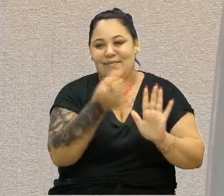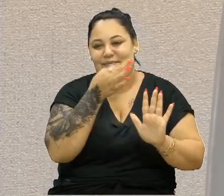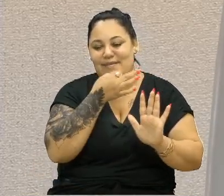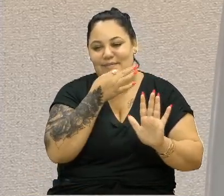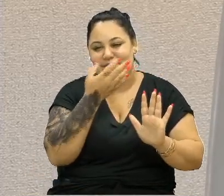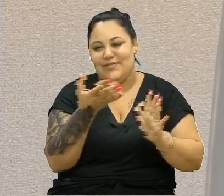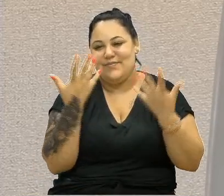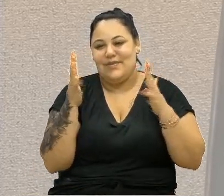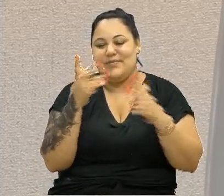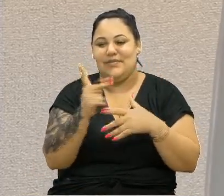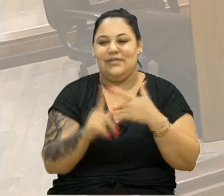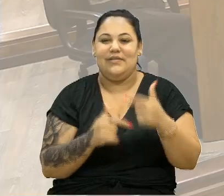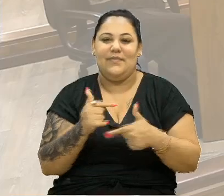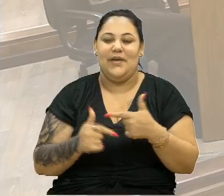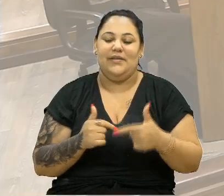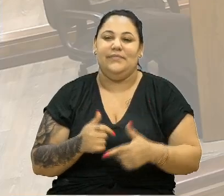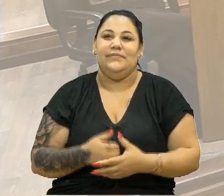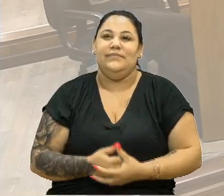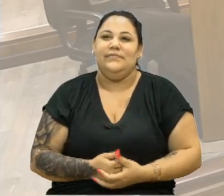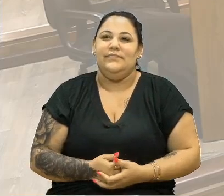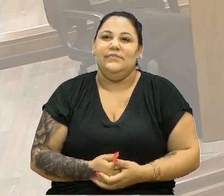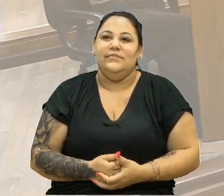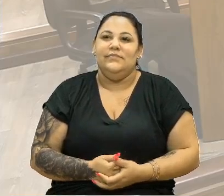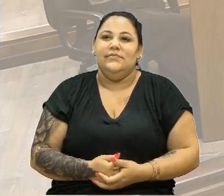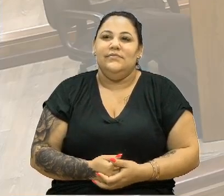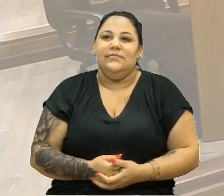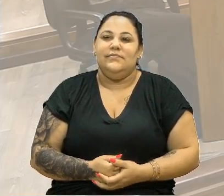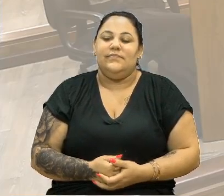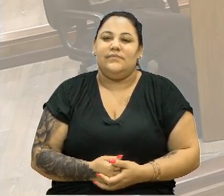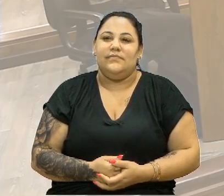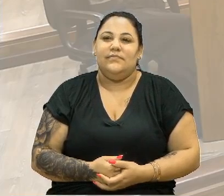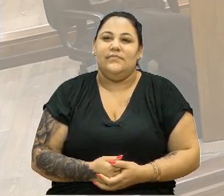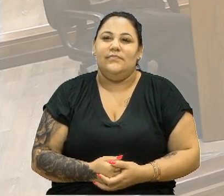pelo trabalho que desempenhou. Obrigado, vereador Escalco.